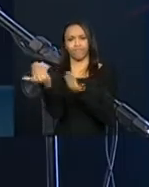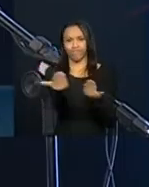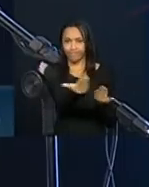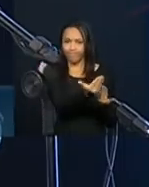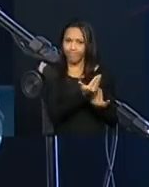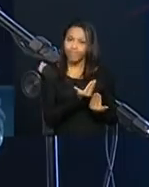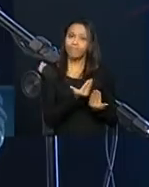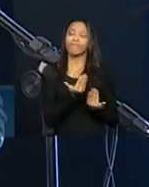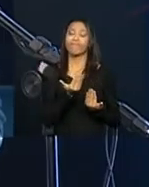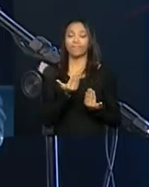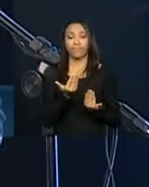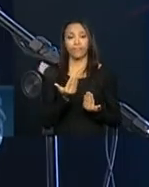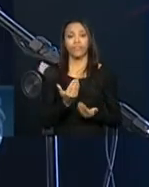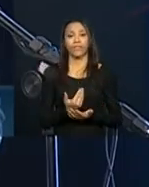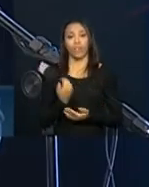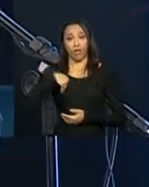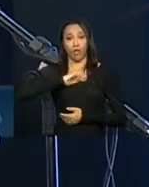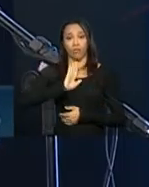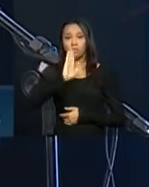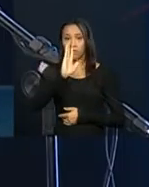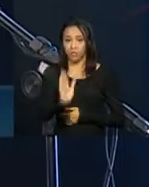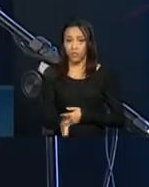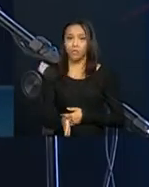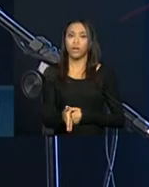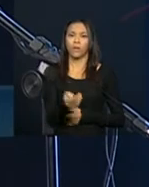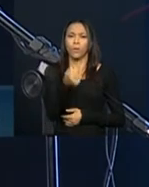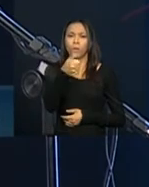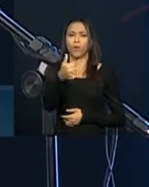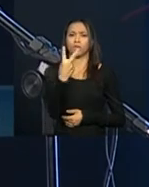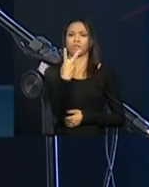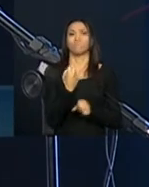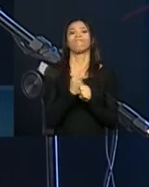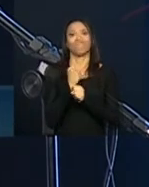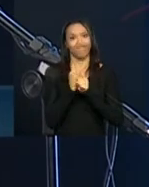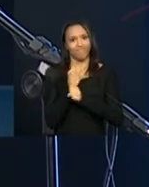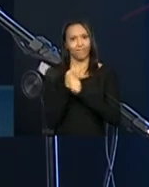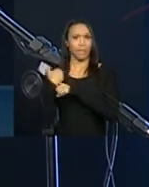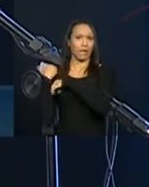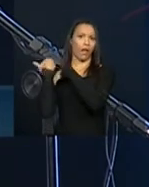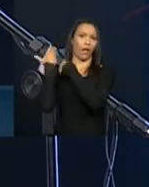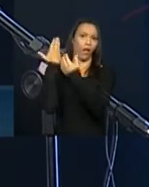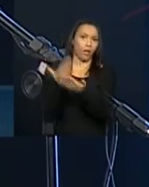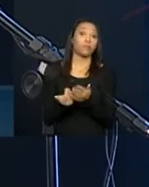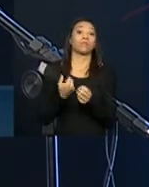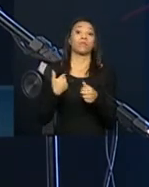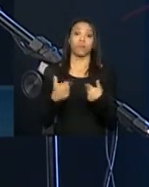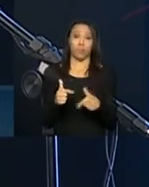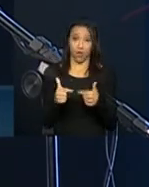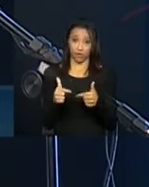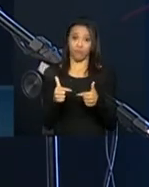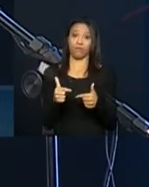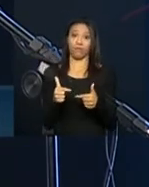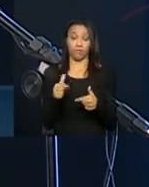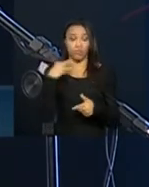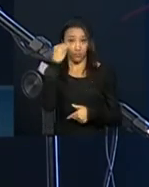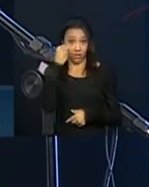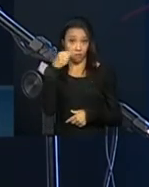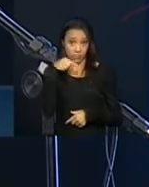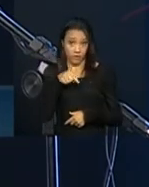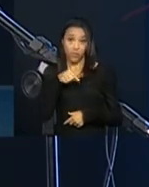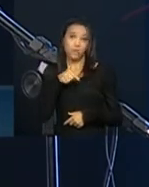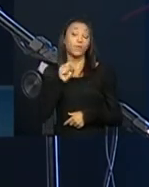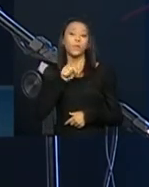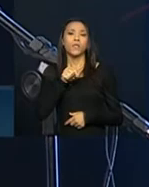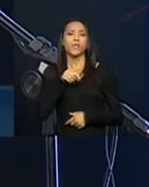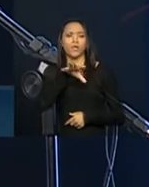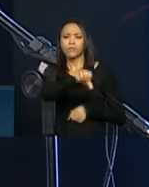Nós estamos já há quase 2 anos trabalhando essa experiência, né, através da construção